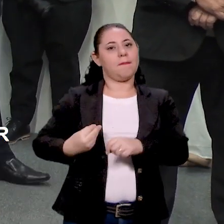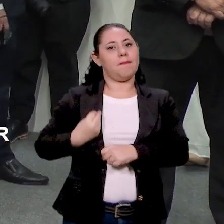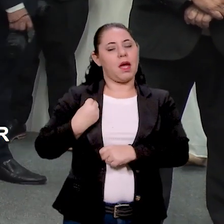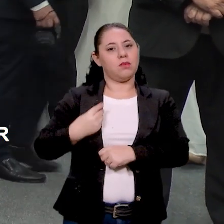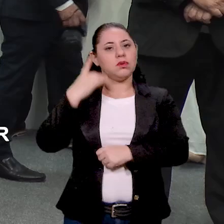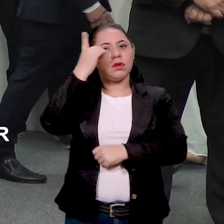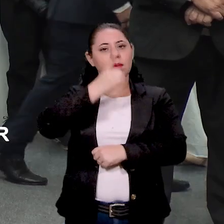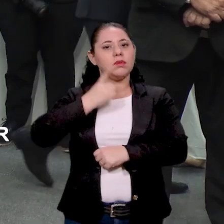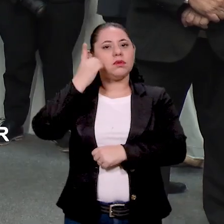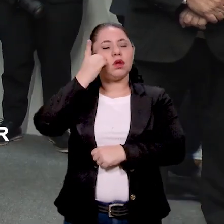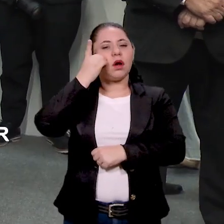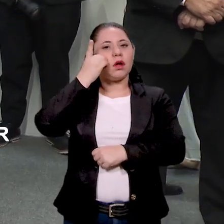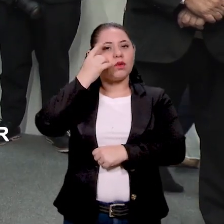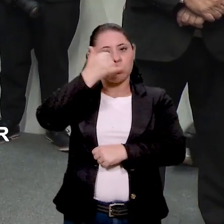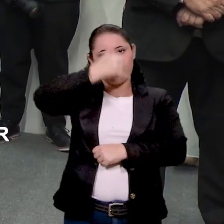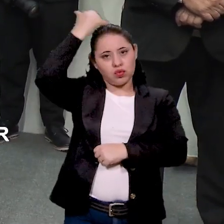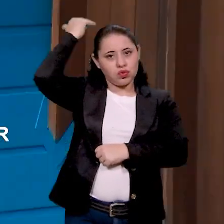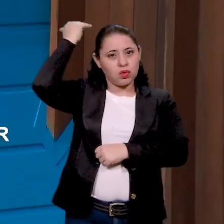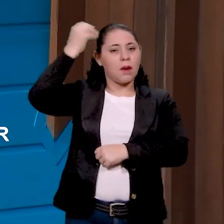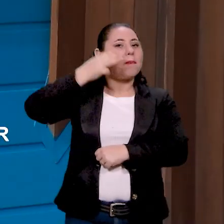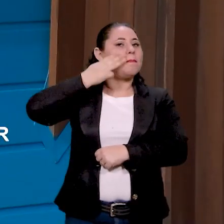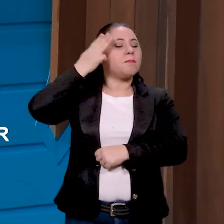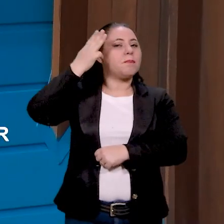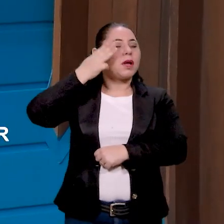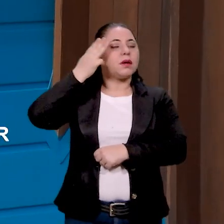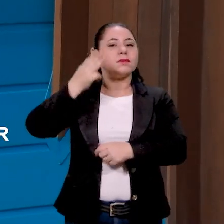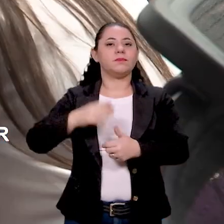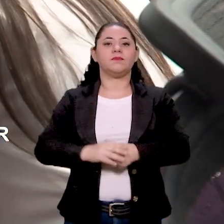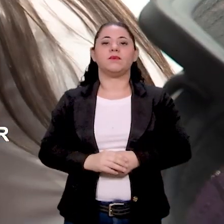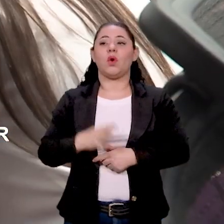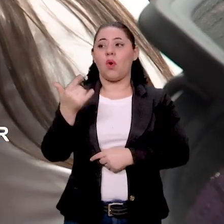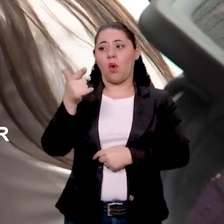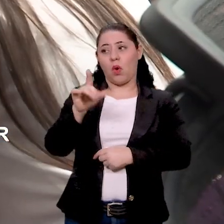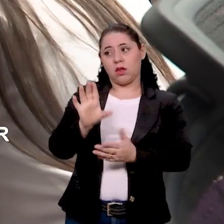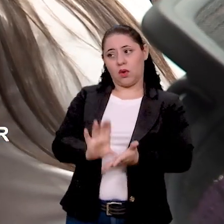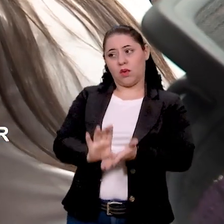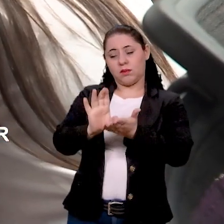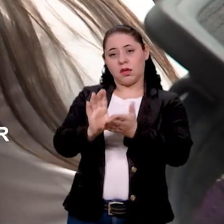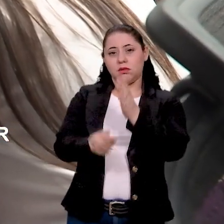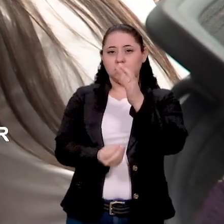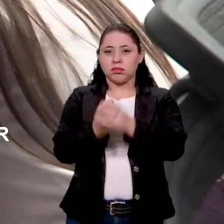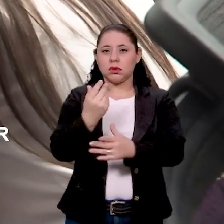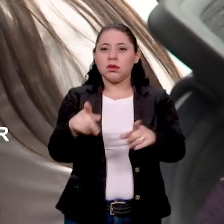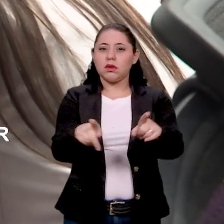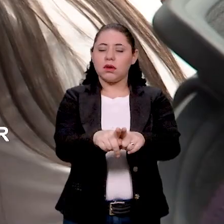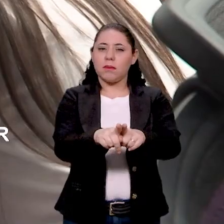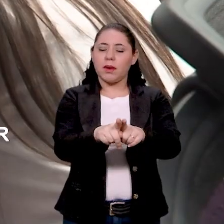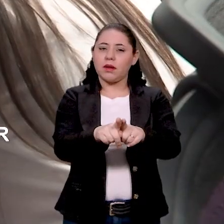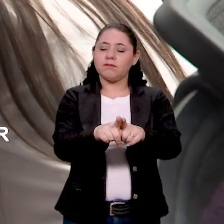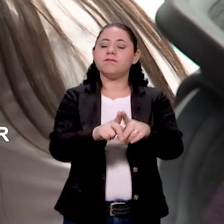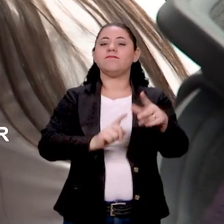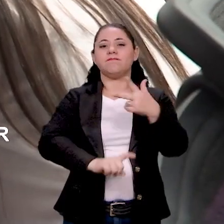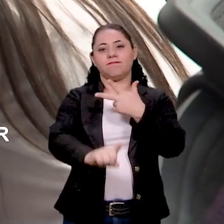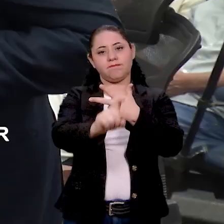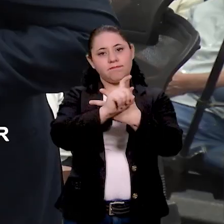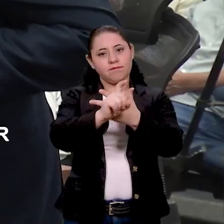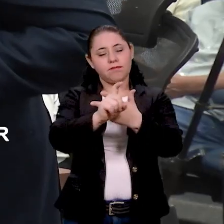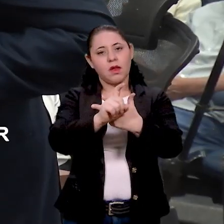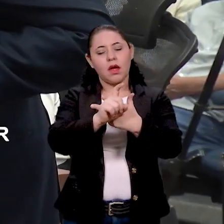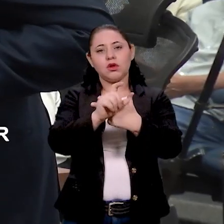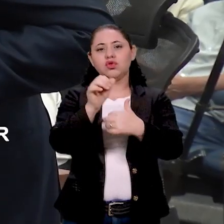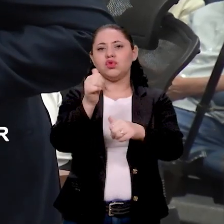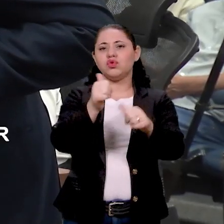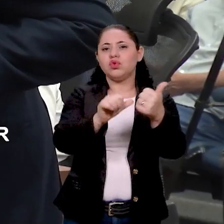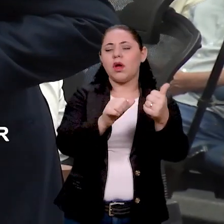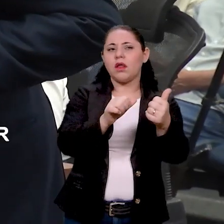como membros os deputados Júnior Mock e Mara Caseiro. Uma outra comissão também foi criada pelo Poder Executivo